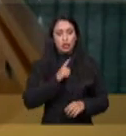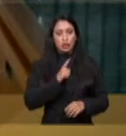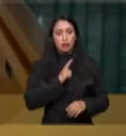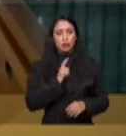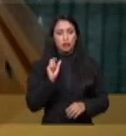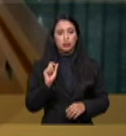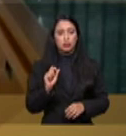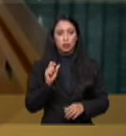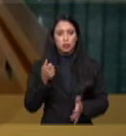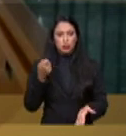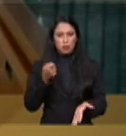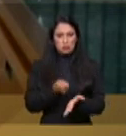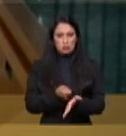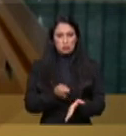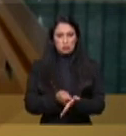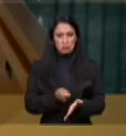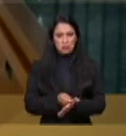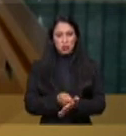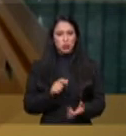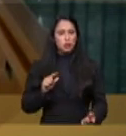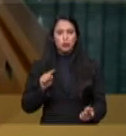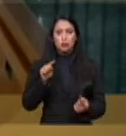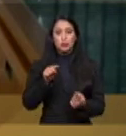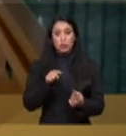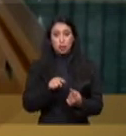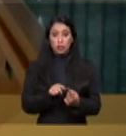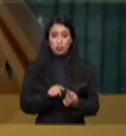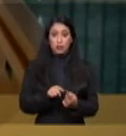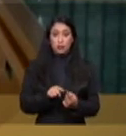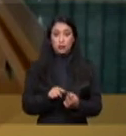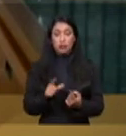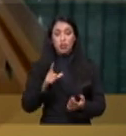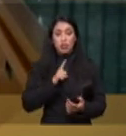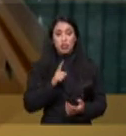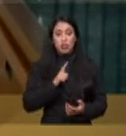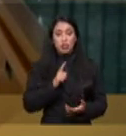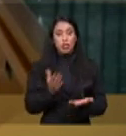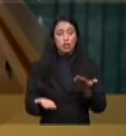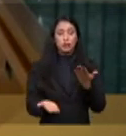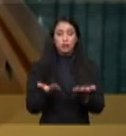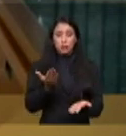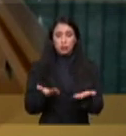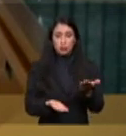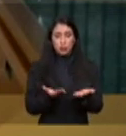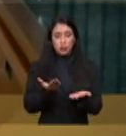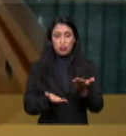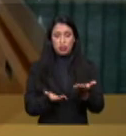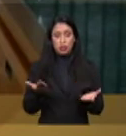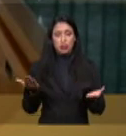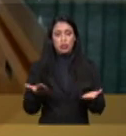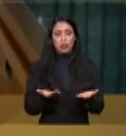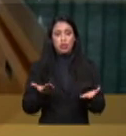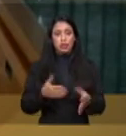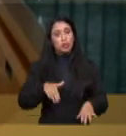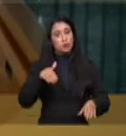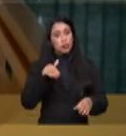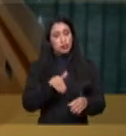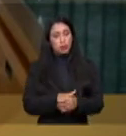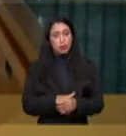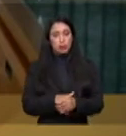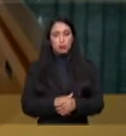a restrição imposta e a finalidade buscada, que era exatamente de maior equilíbrio do processo eleitoral. E